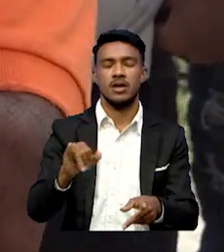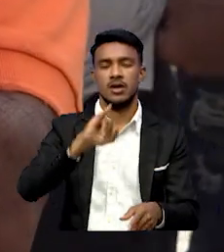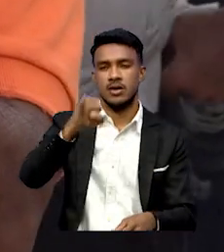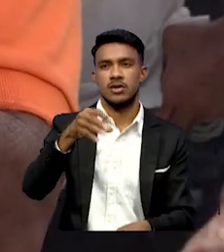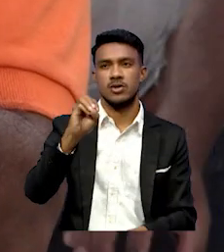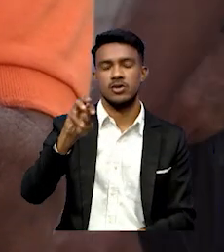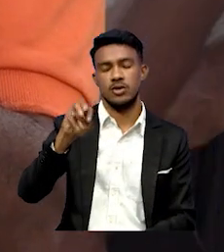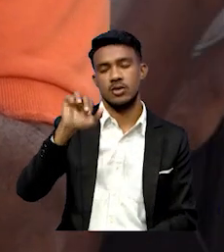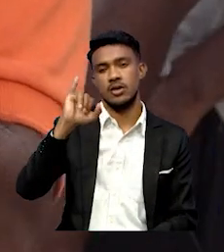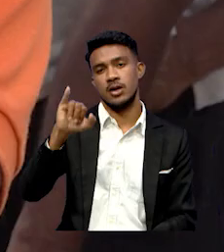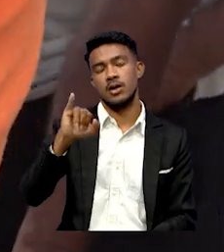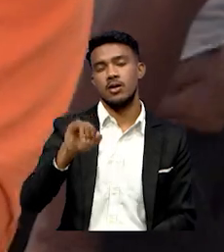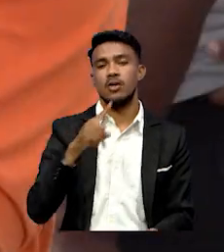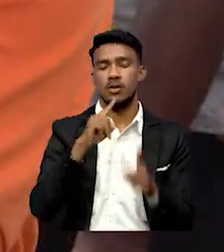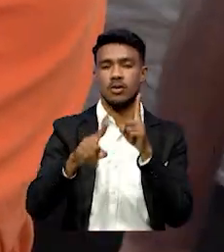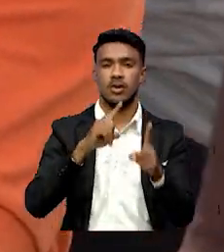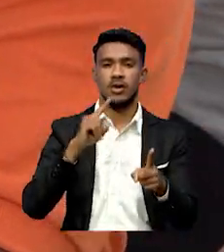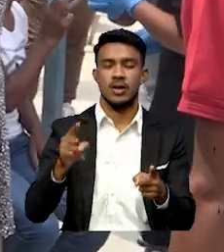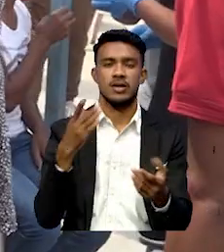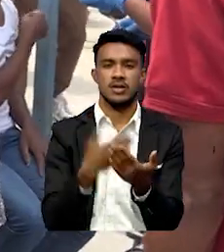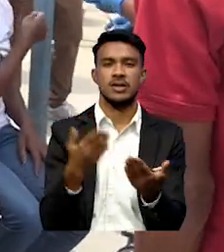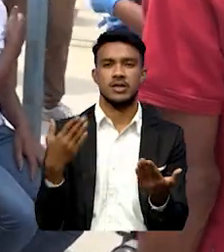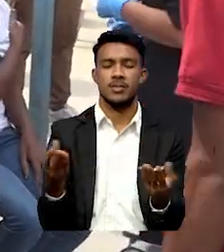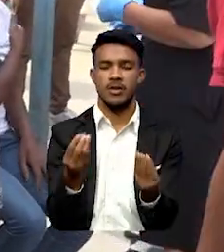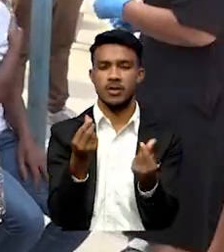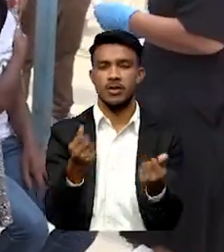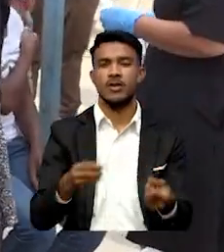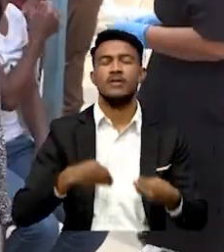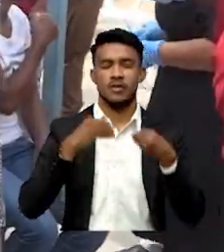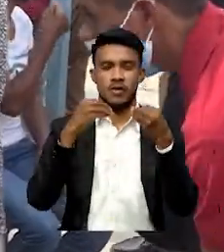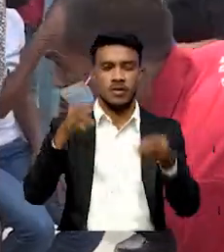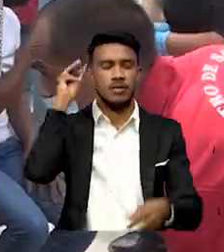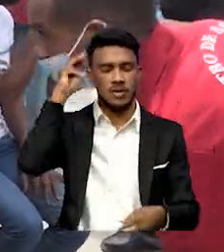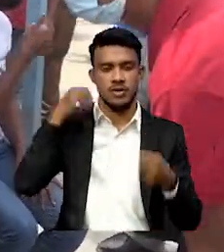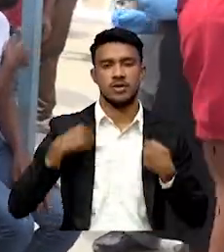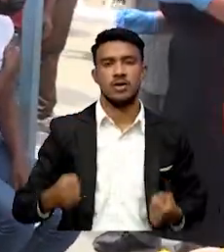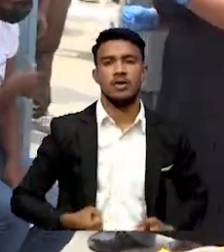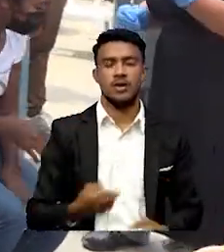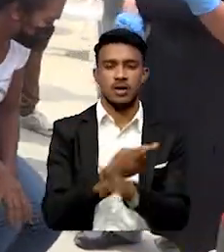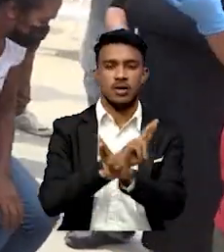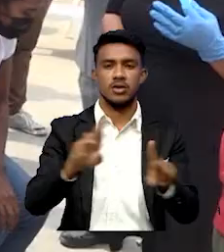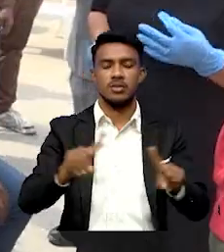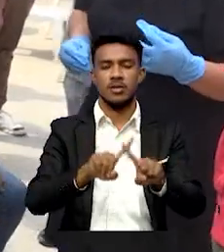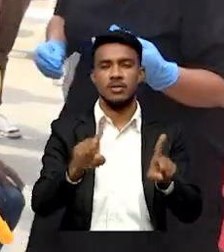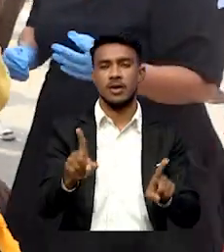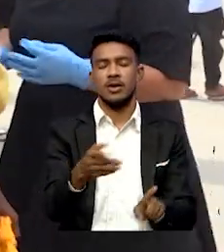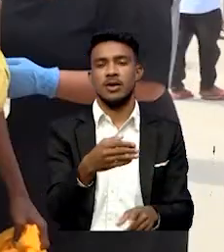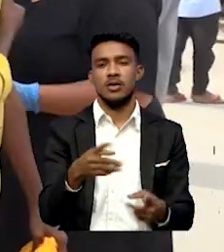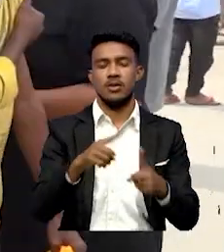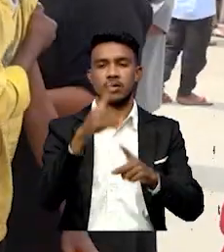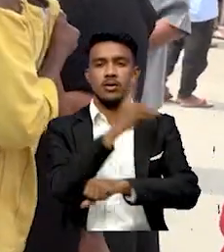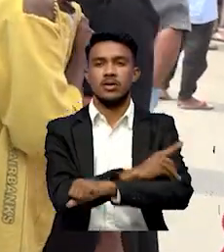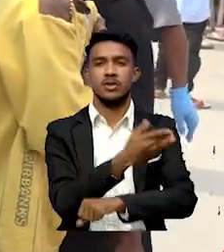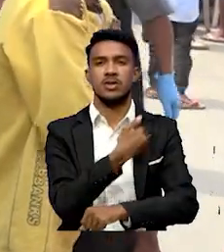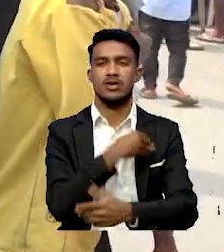o recurso não é suficiente e a parte retorna para o Ministério da Saúde a resolver, mas o loron se já o realiza.